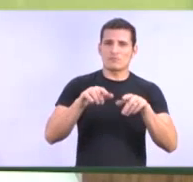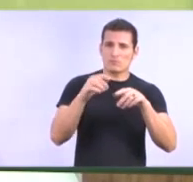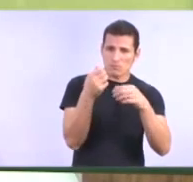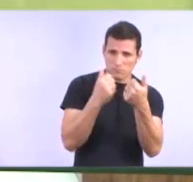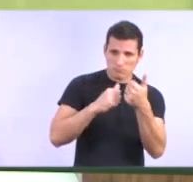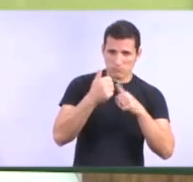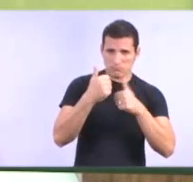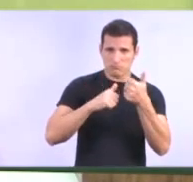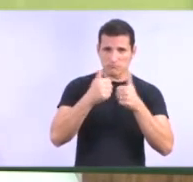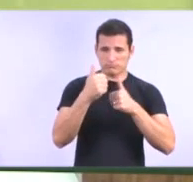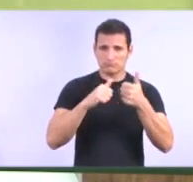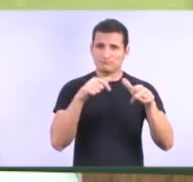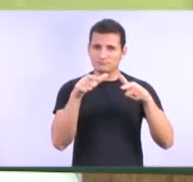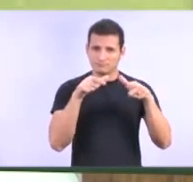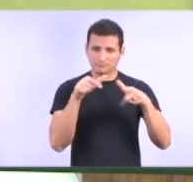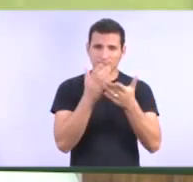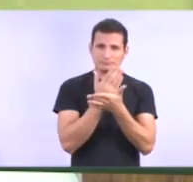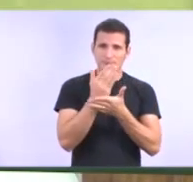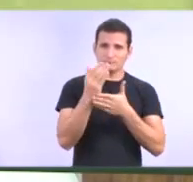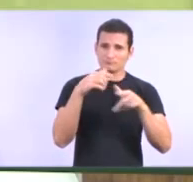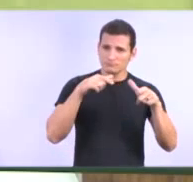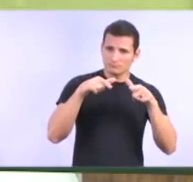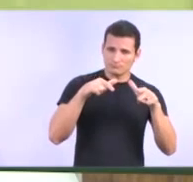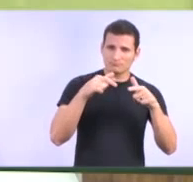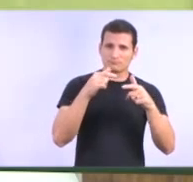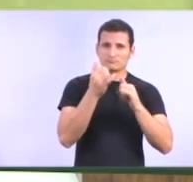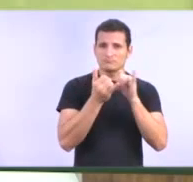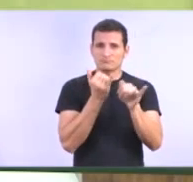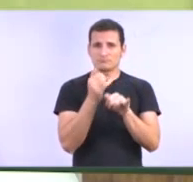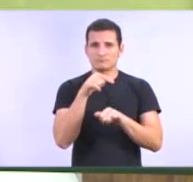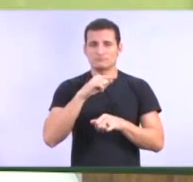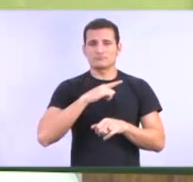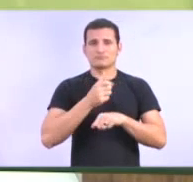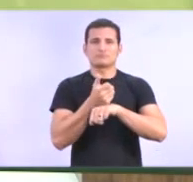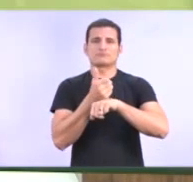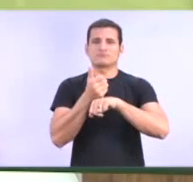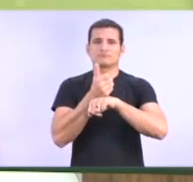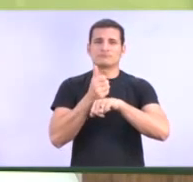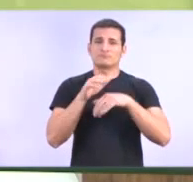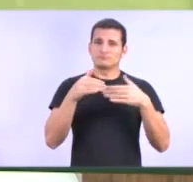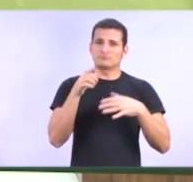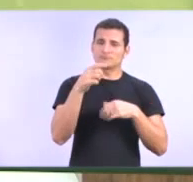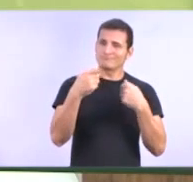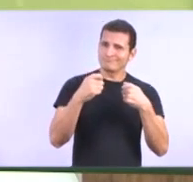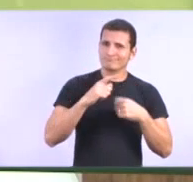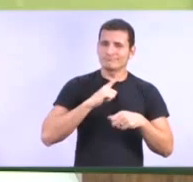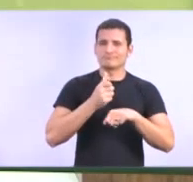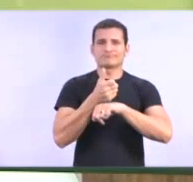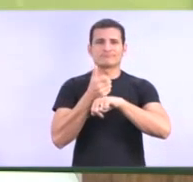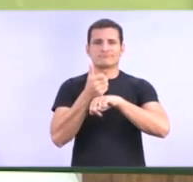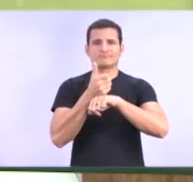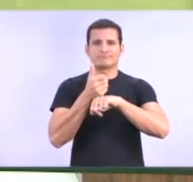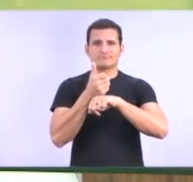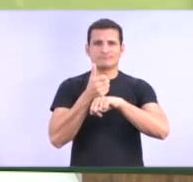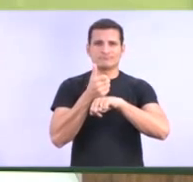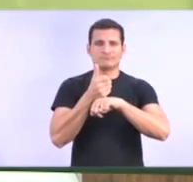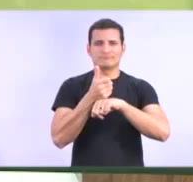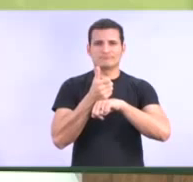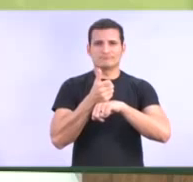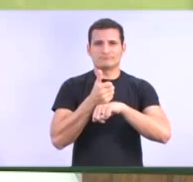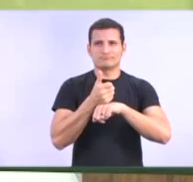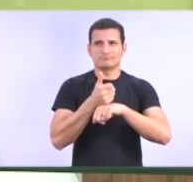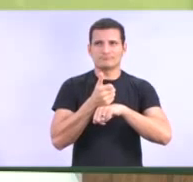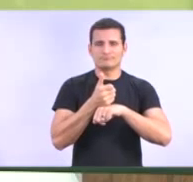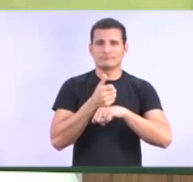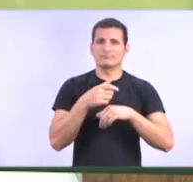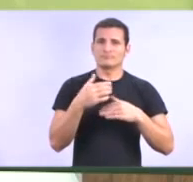isso? Alguns serviços na internet, eles têm prioridade. Então, você tem que ter essa prioridade, tá certo? Então, nós vamos, o